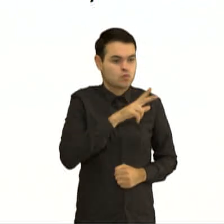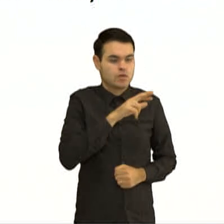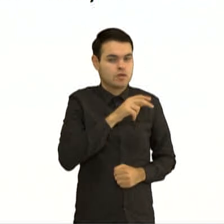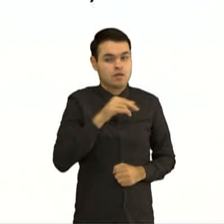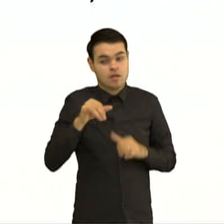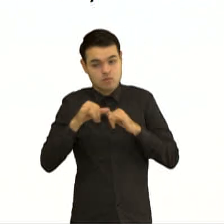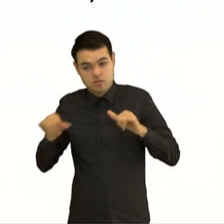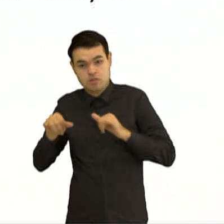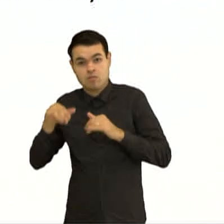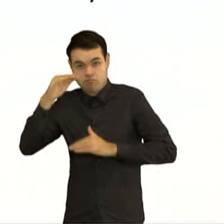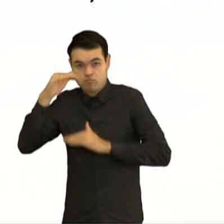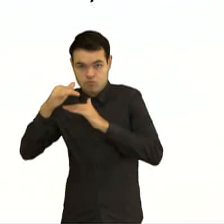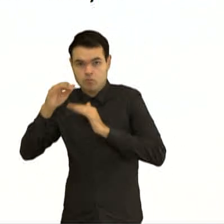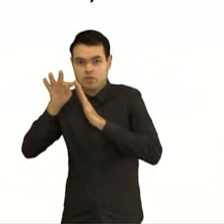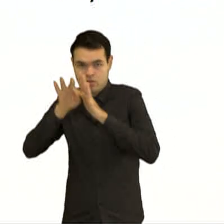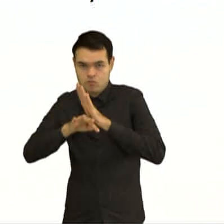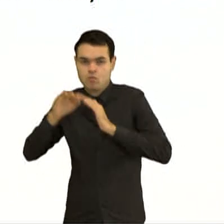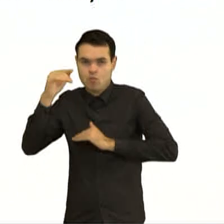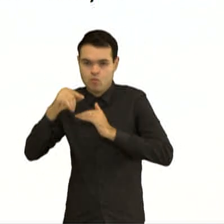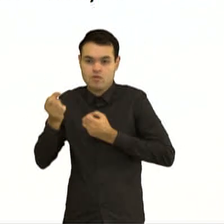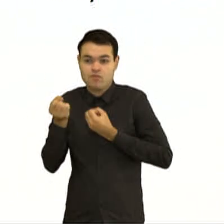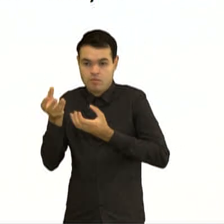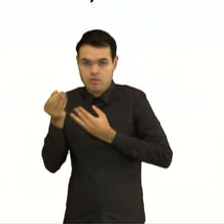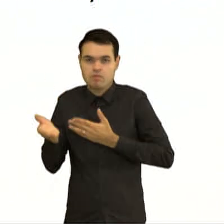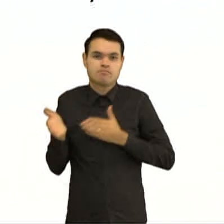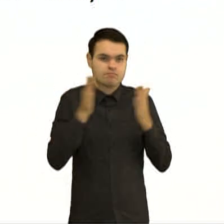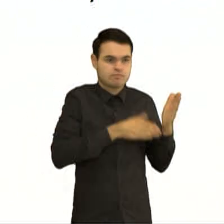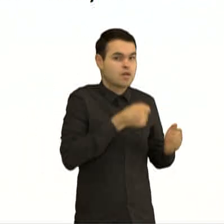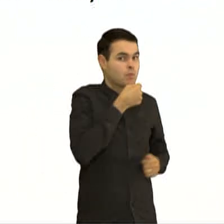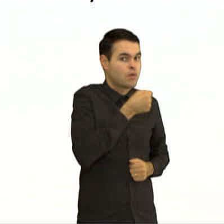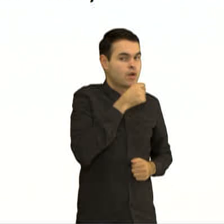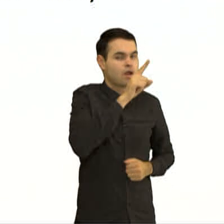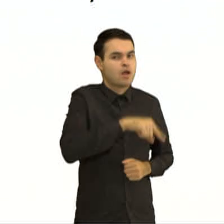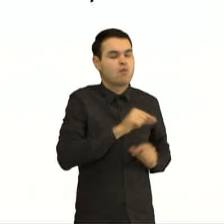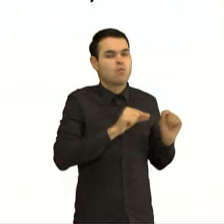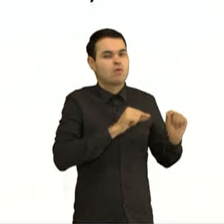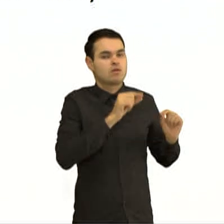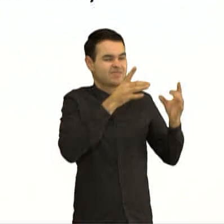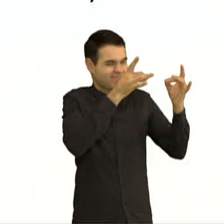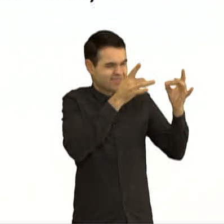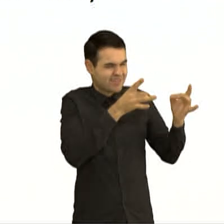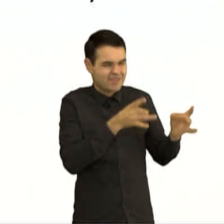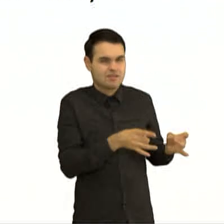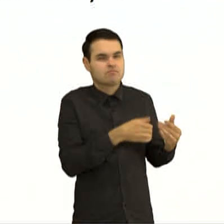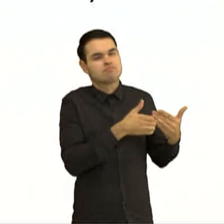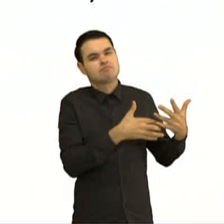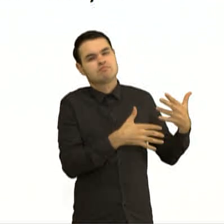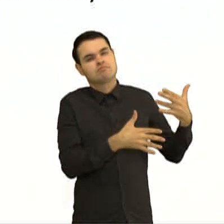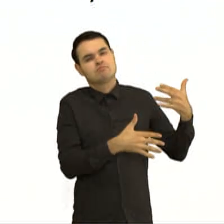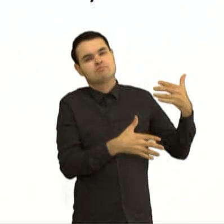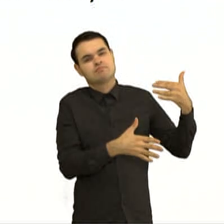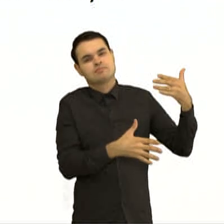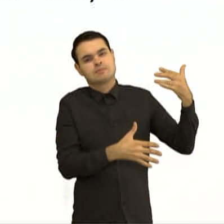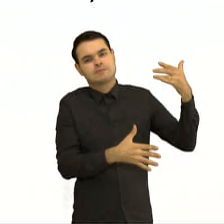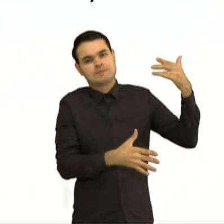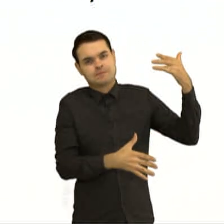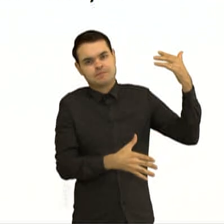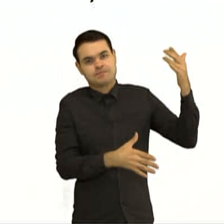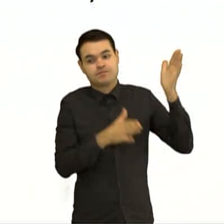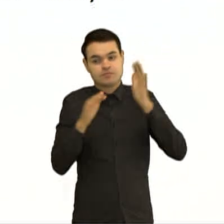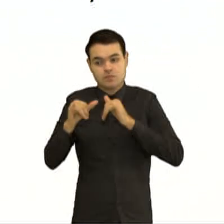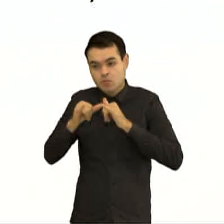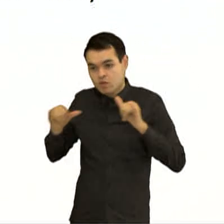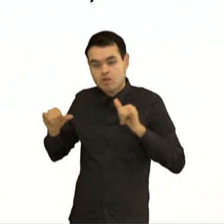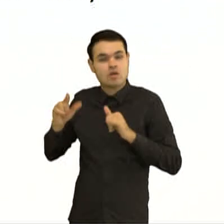ela é um texto mais curto que tem o objetivo de informar. A reportagem, por ela ser detalhada, ela é mais extensa. A notícia